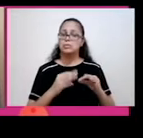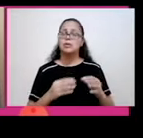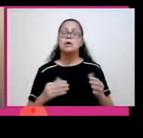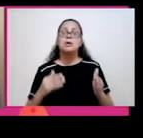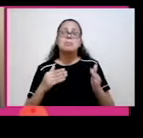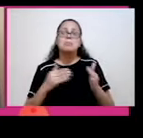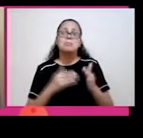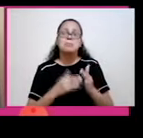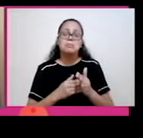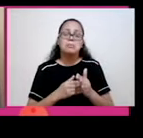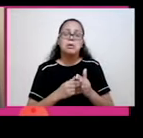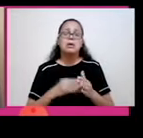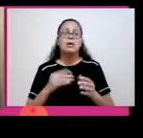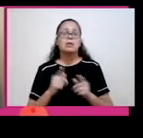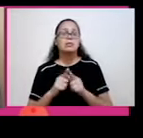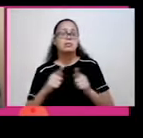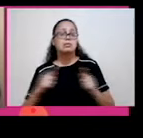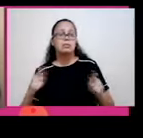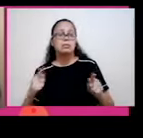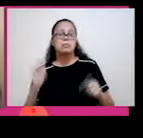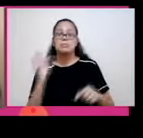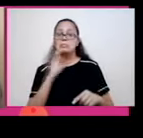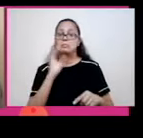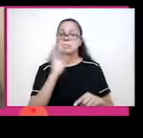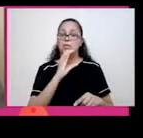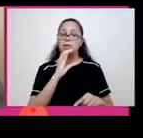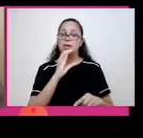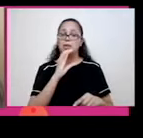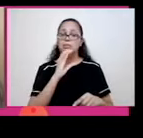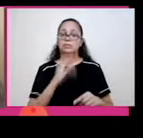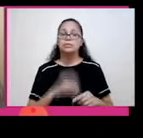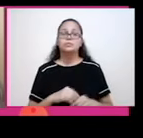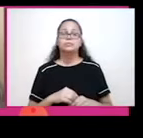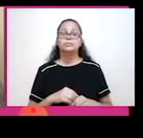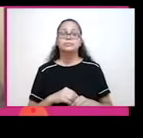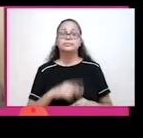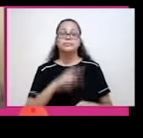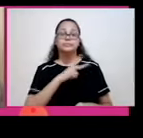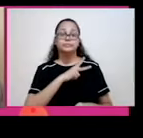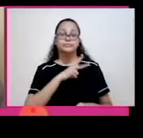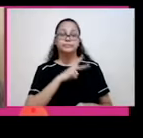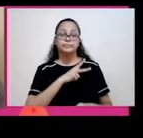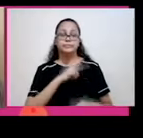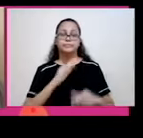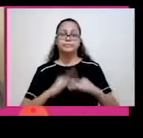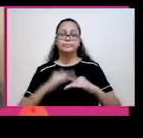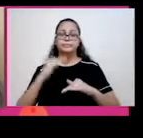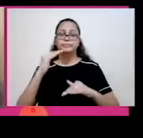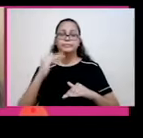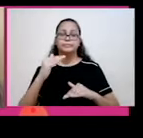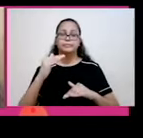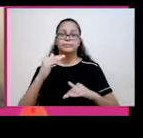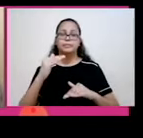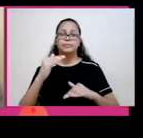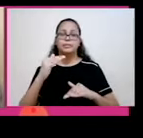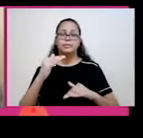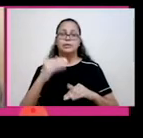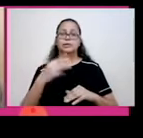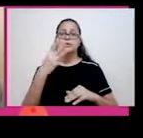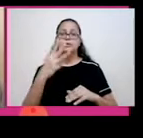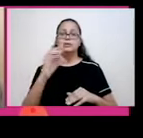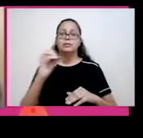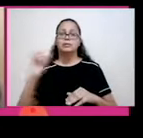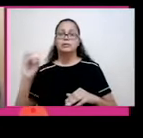muito acelerado, certo? Outra medida adotada pelo governo chinês, a privatização de mais de 300 mil pequenas e médias